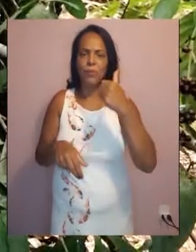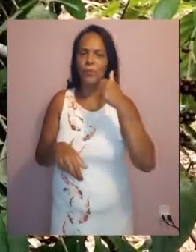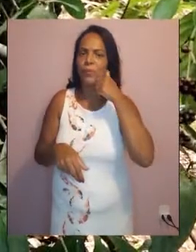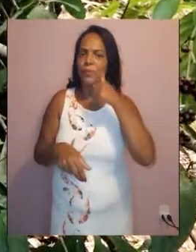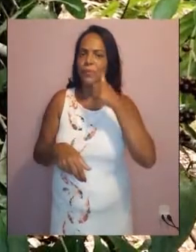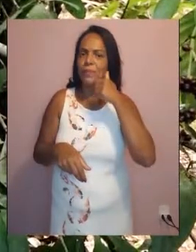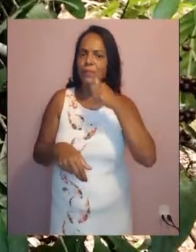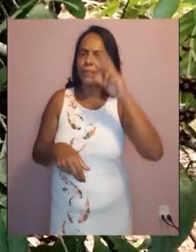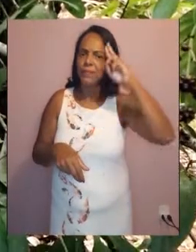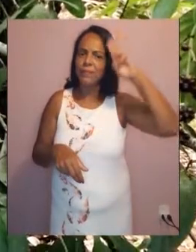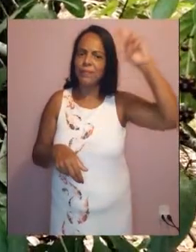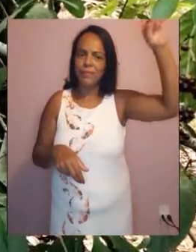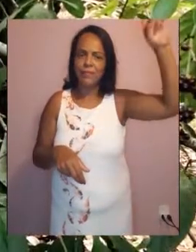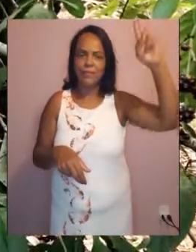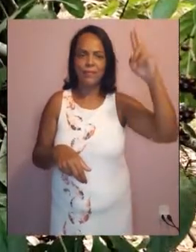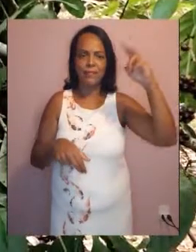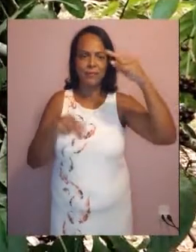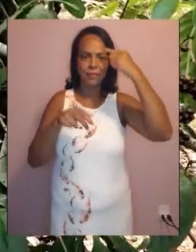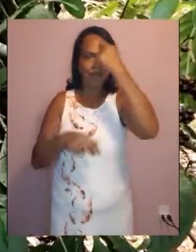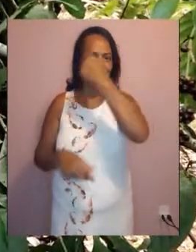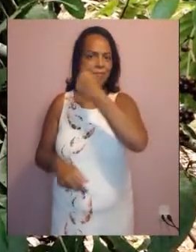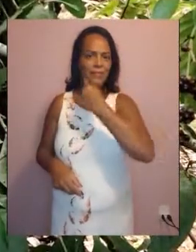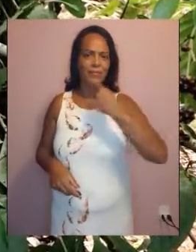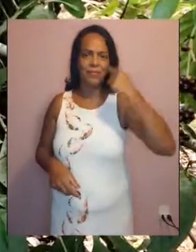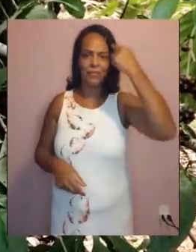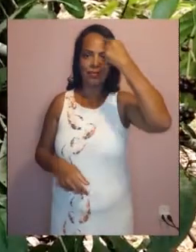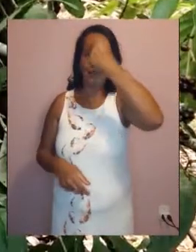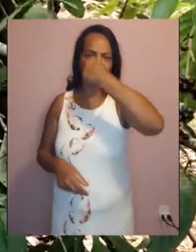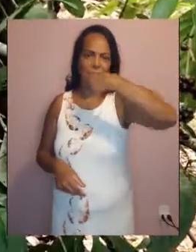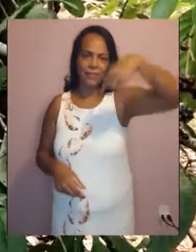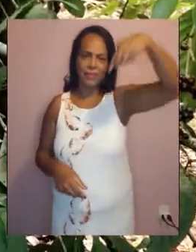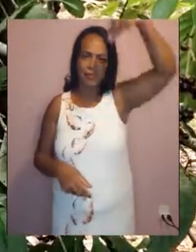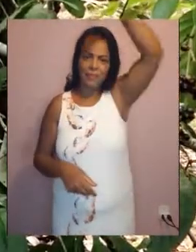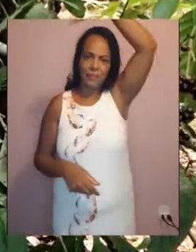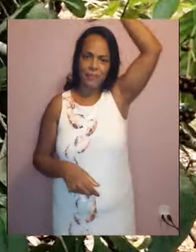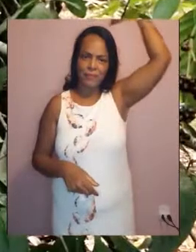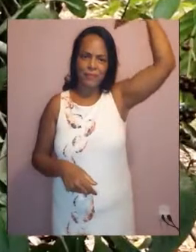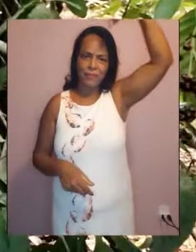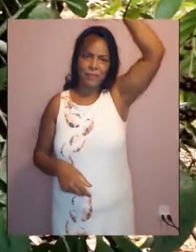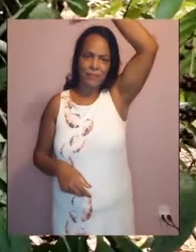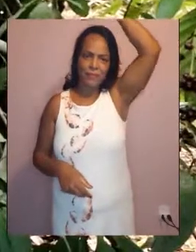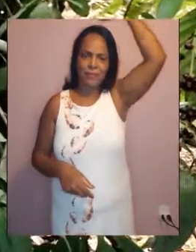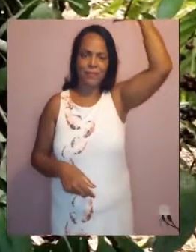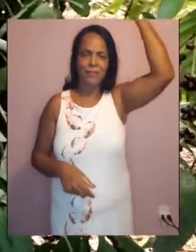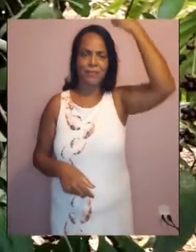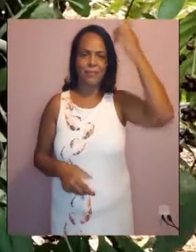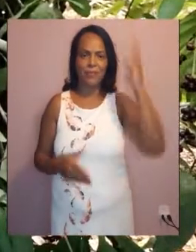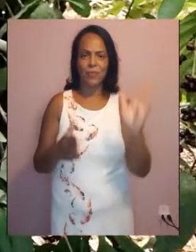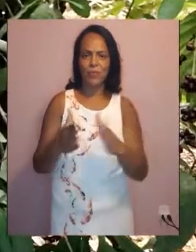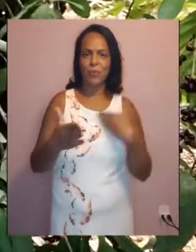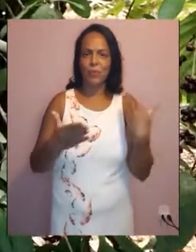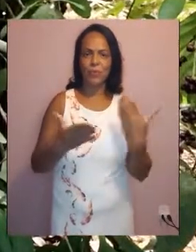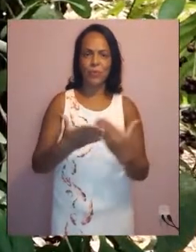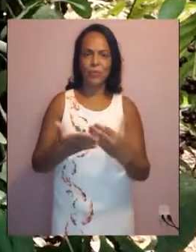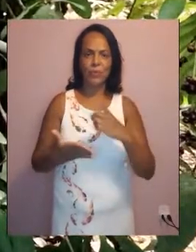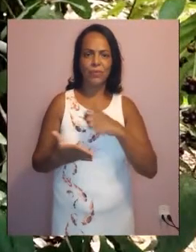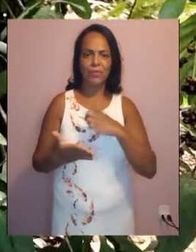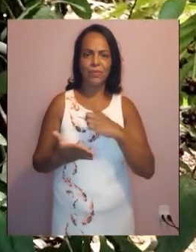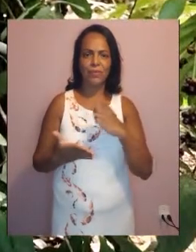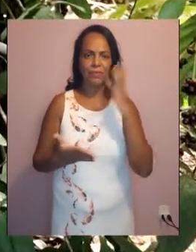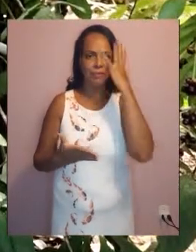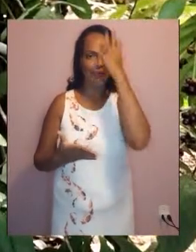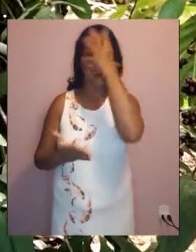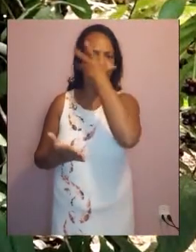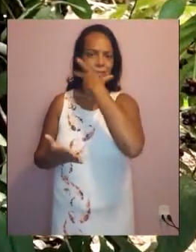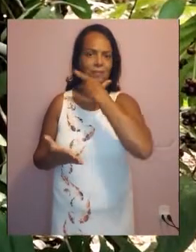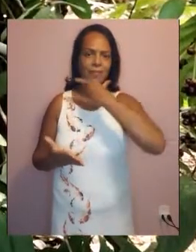celestial, tudo nela reunia a beleza divinal. Ela levantou-se do